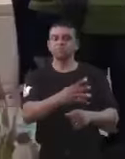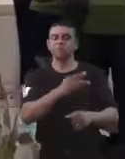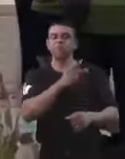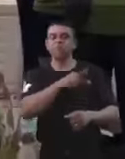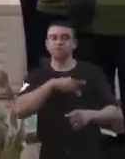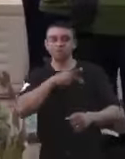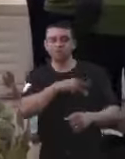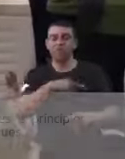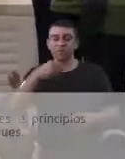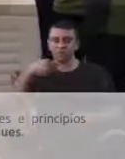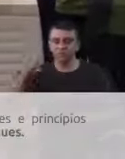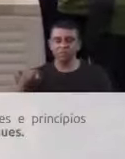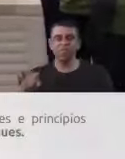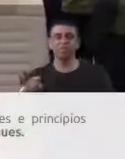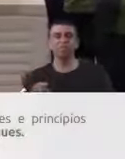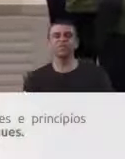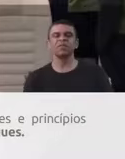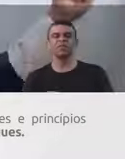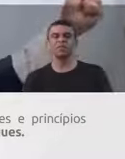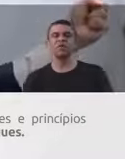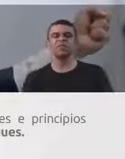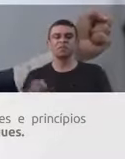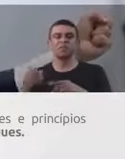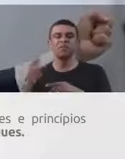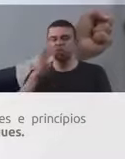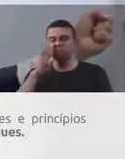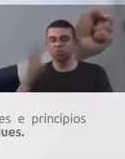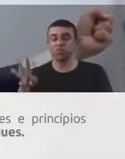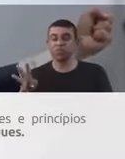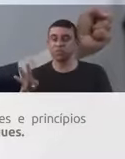Ele veio nos buscar em Cristo.